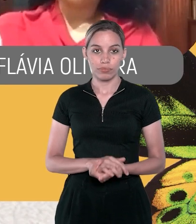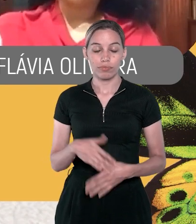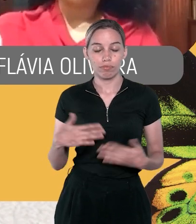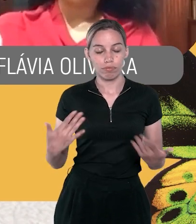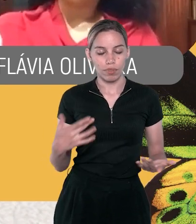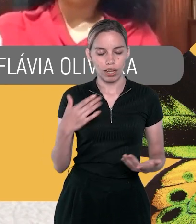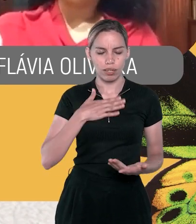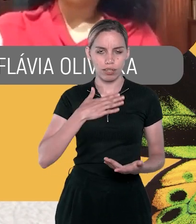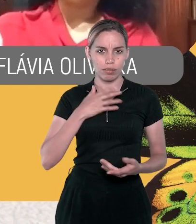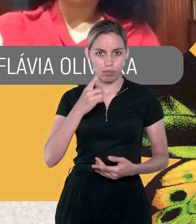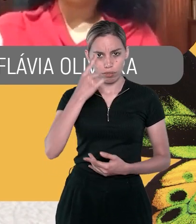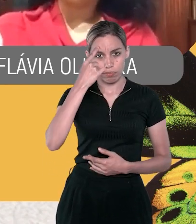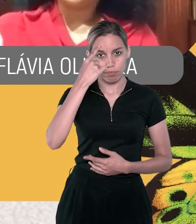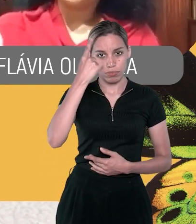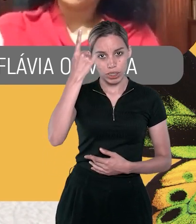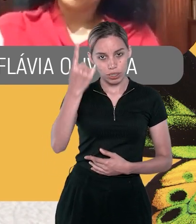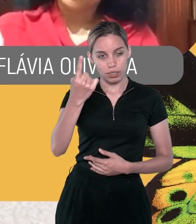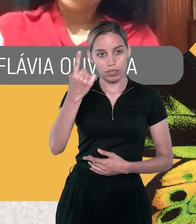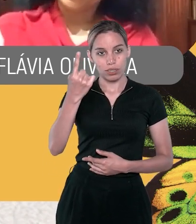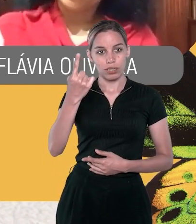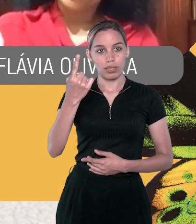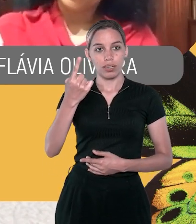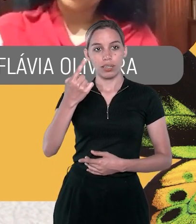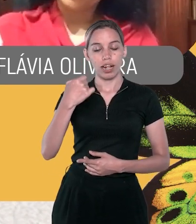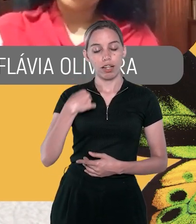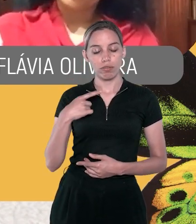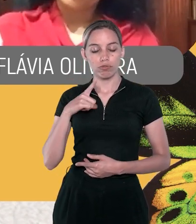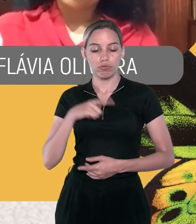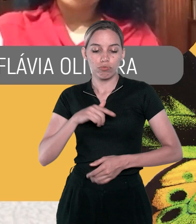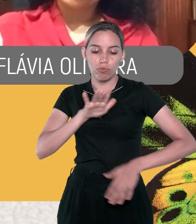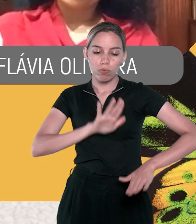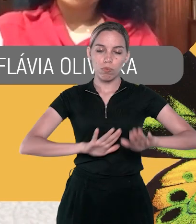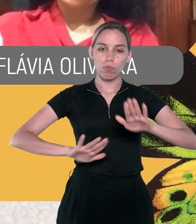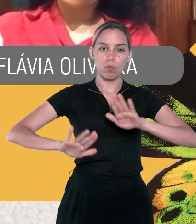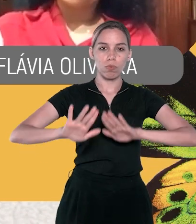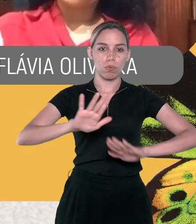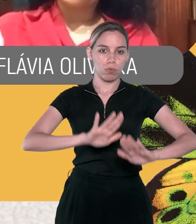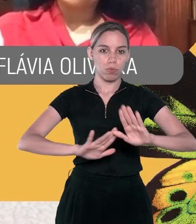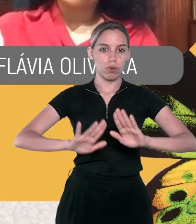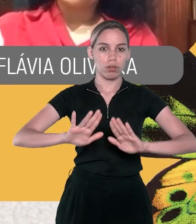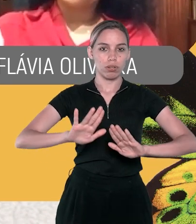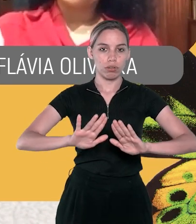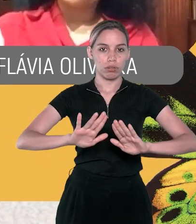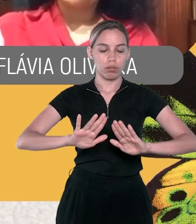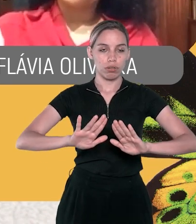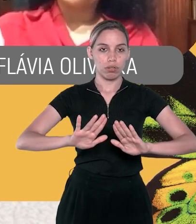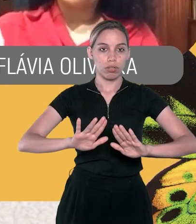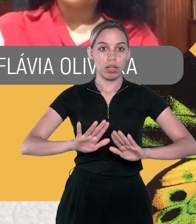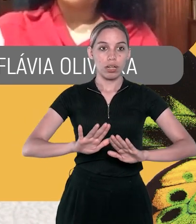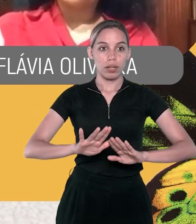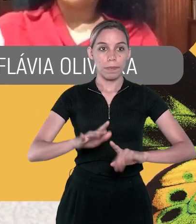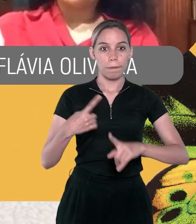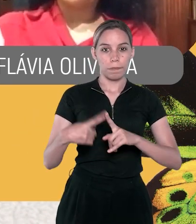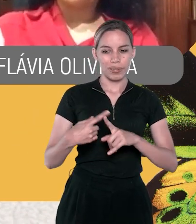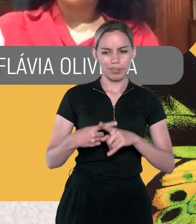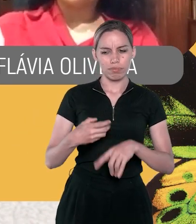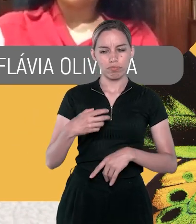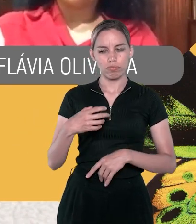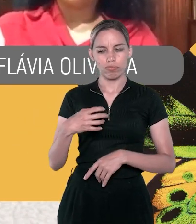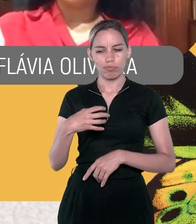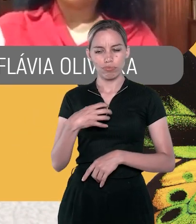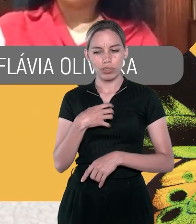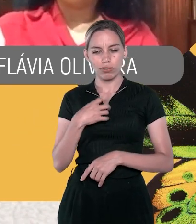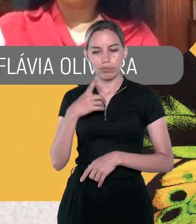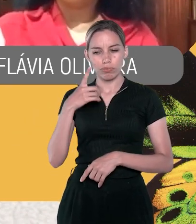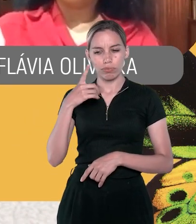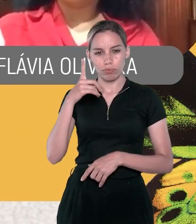ideia e eu tomei muito cuidado, porque eu sei que é uma coisa muito complicada para um branco